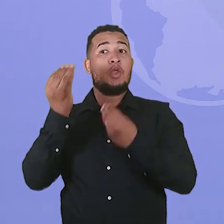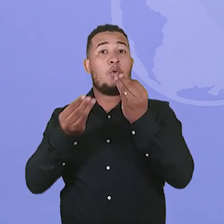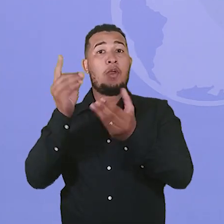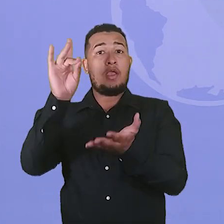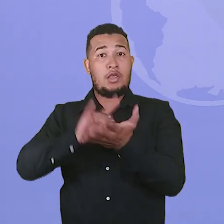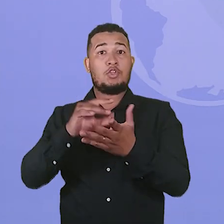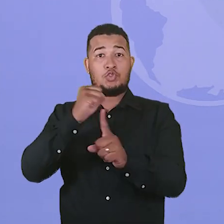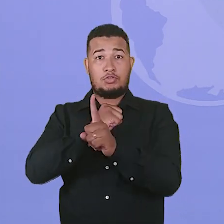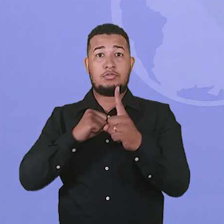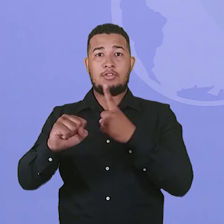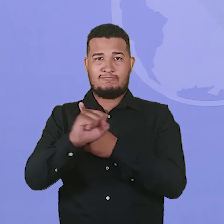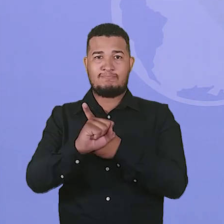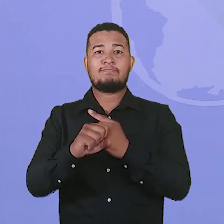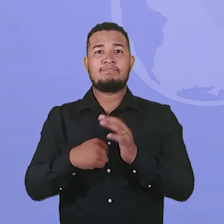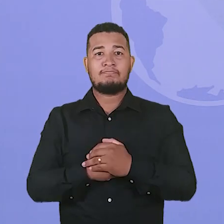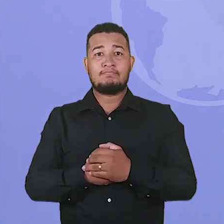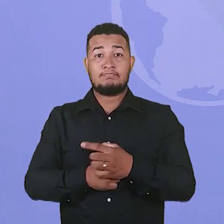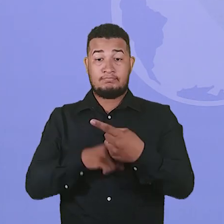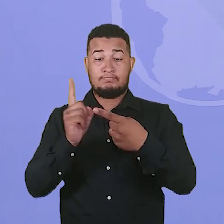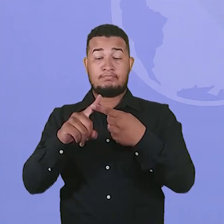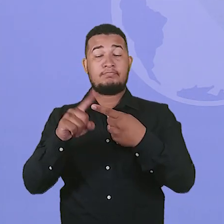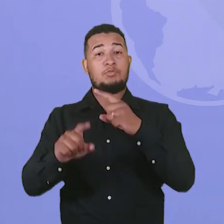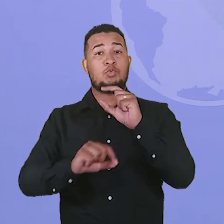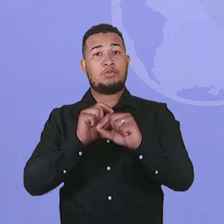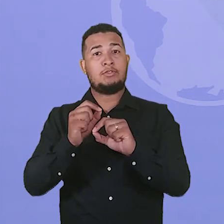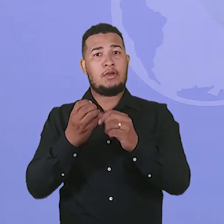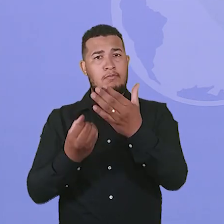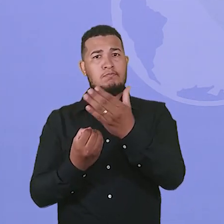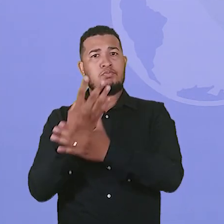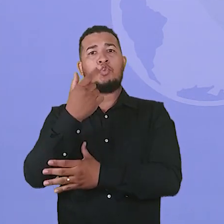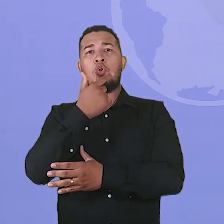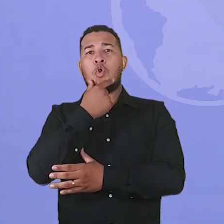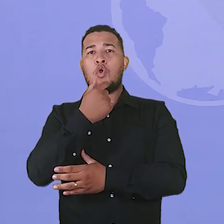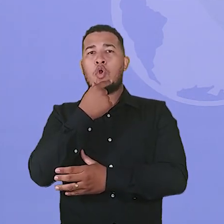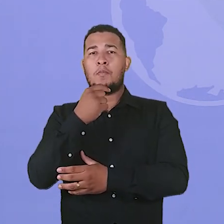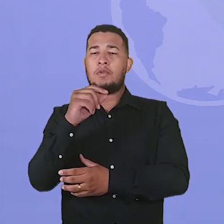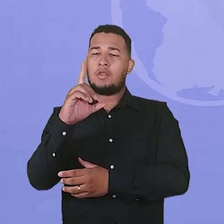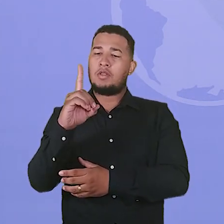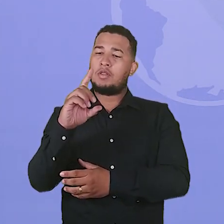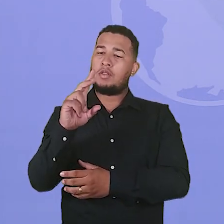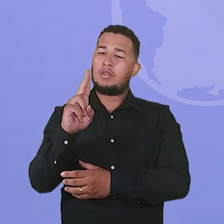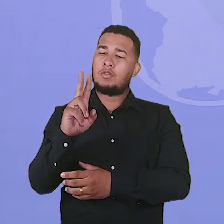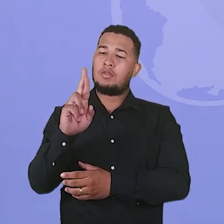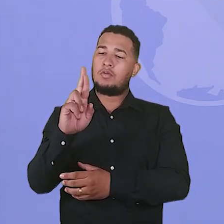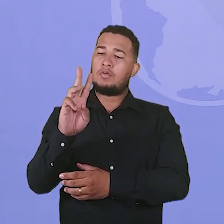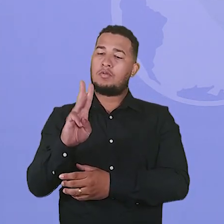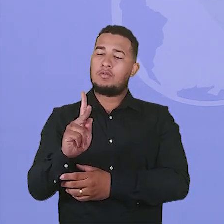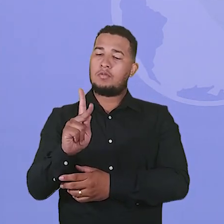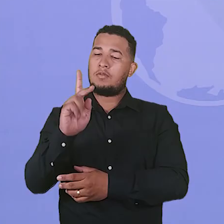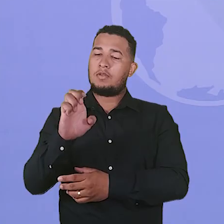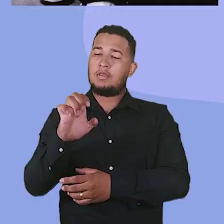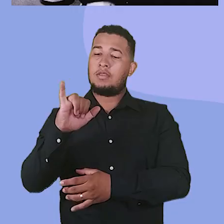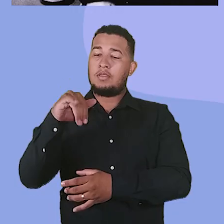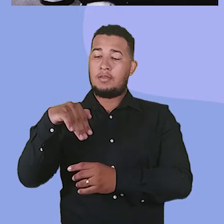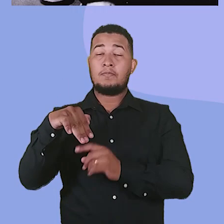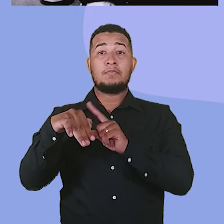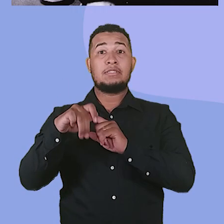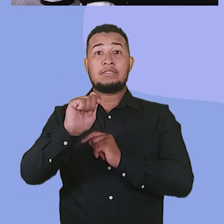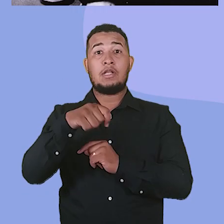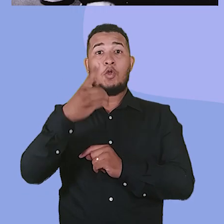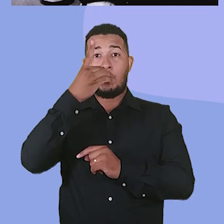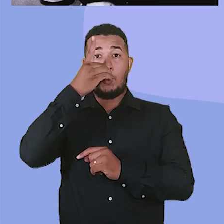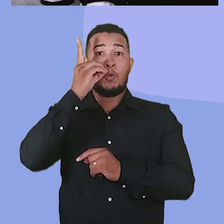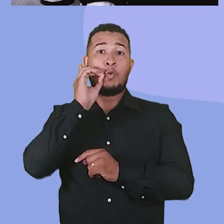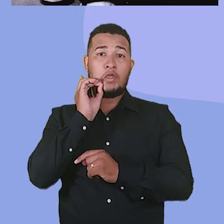da realidade social, né? O primeiro foi criado por Émile Durkheim, nós chamamos aí do